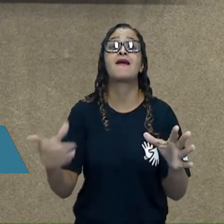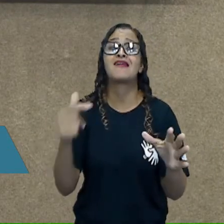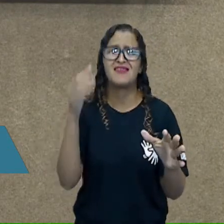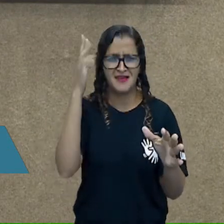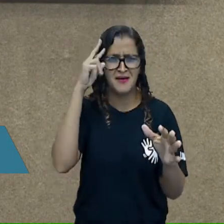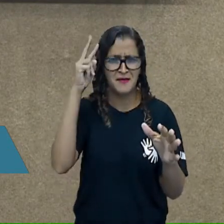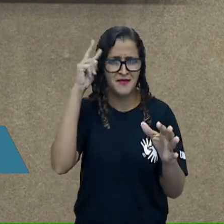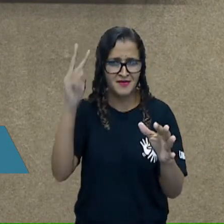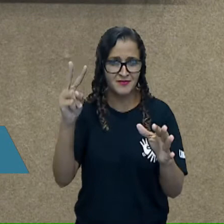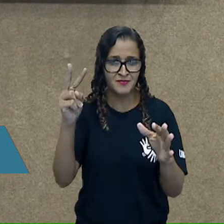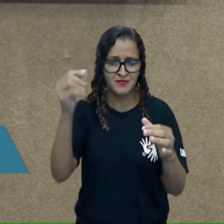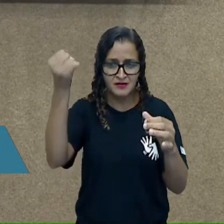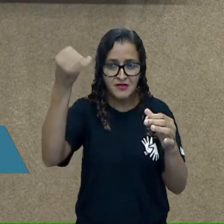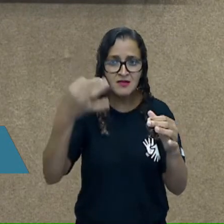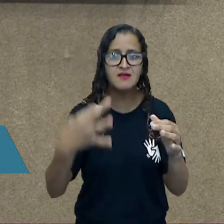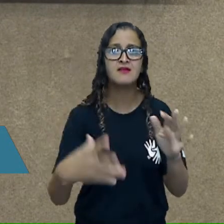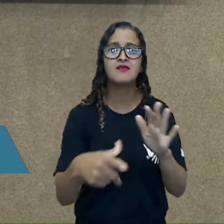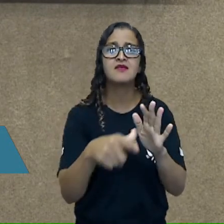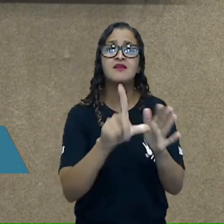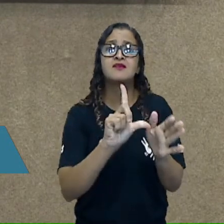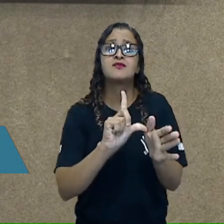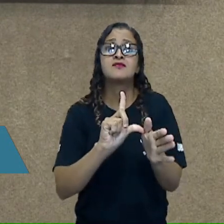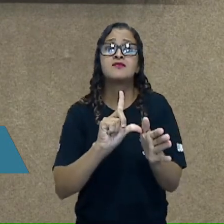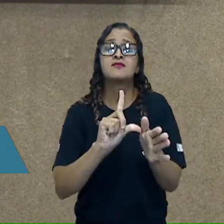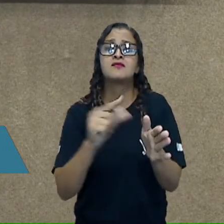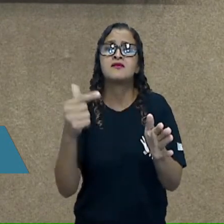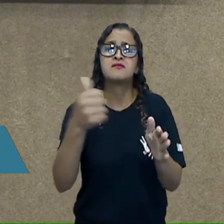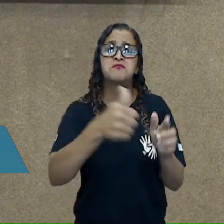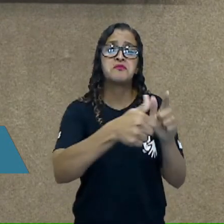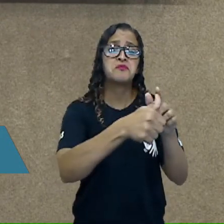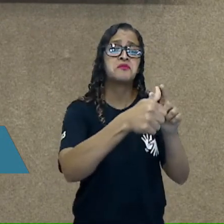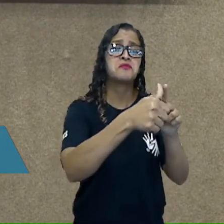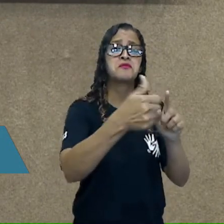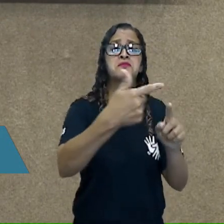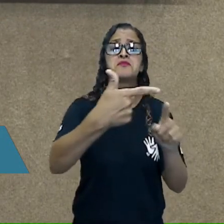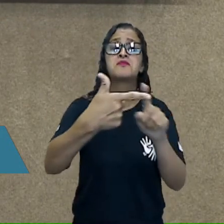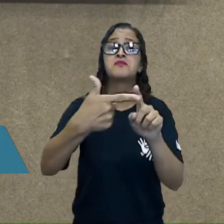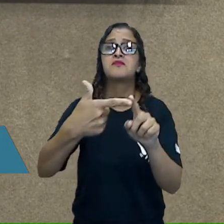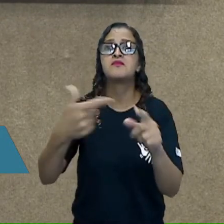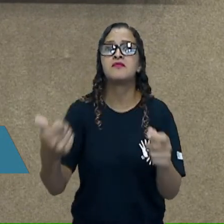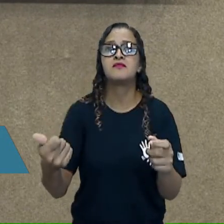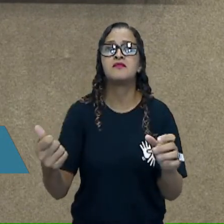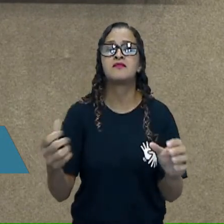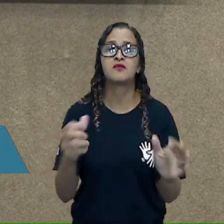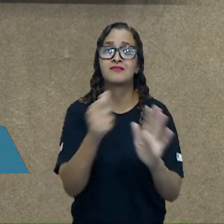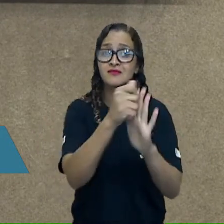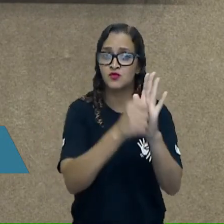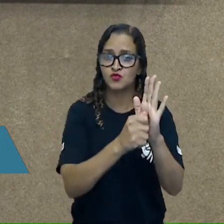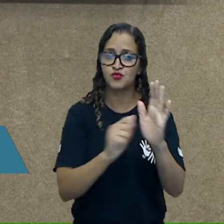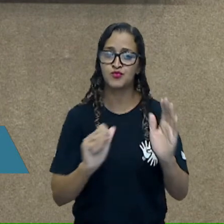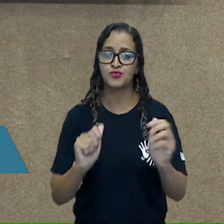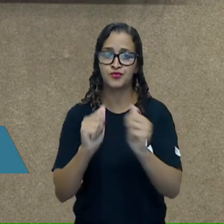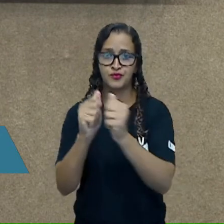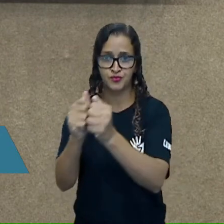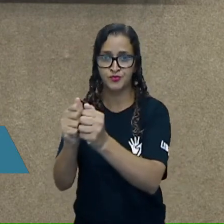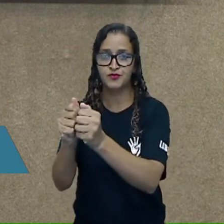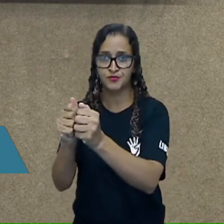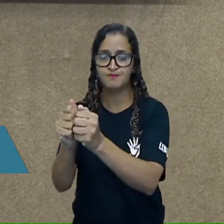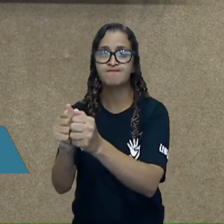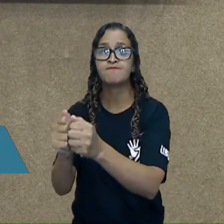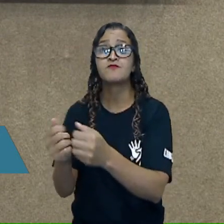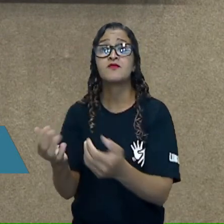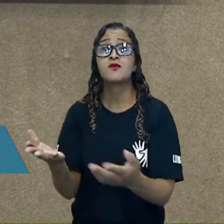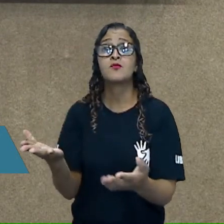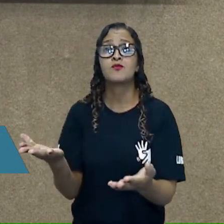2. Isso mesmo. Ai, professora, mas agora ficou muito grande este número. É só representar com